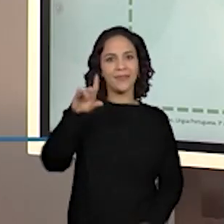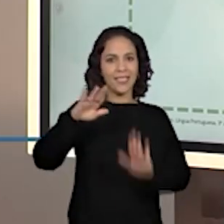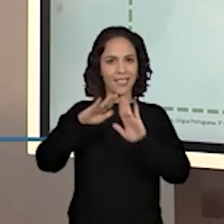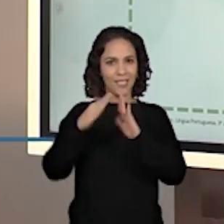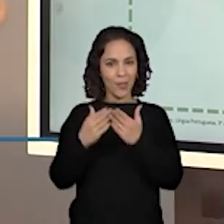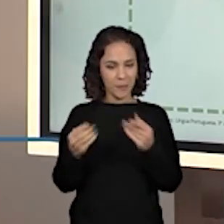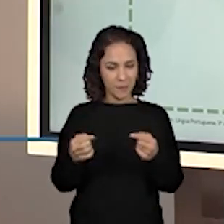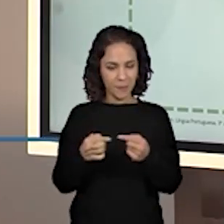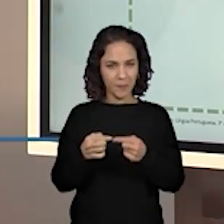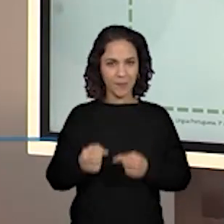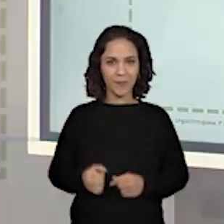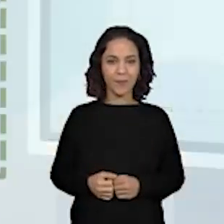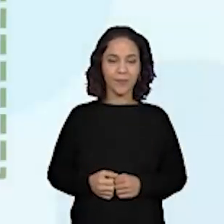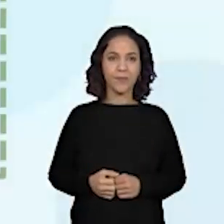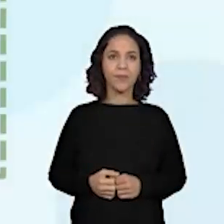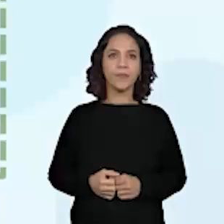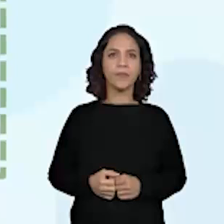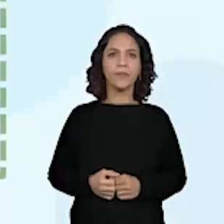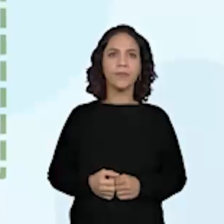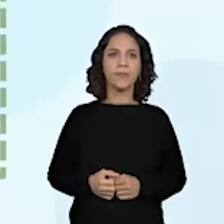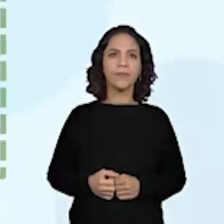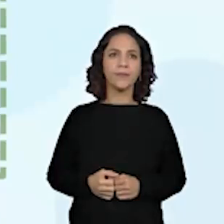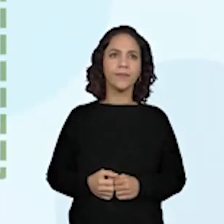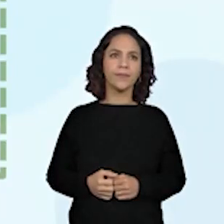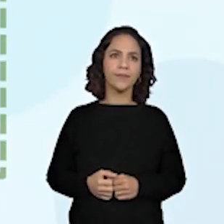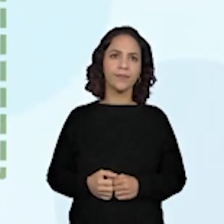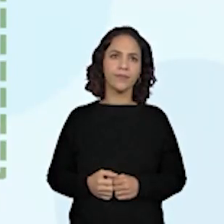texto. Vejam.